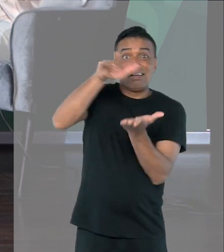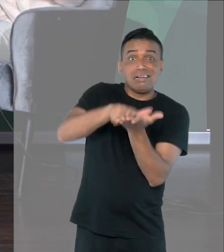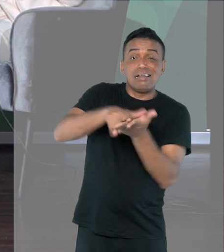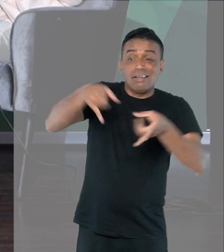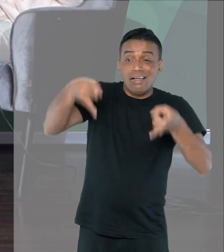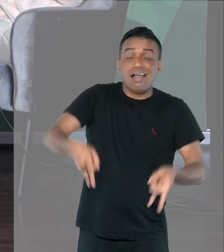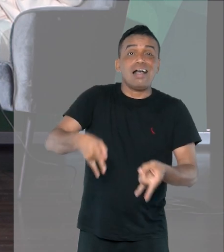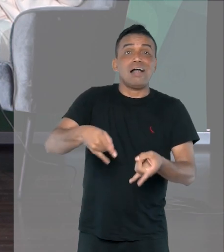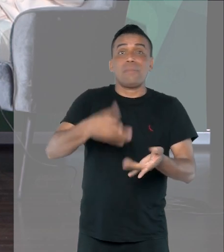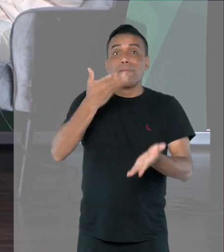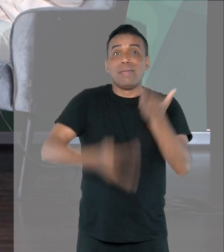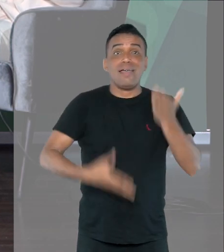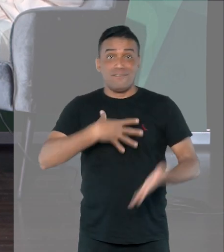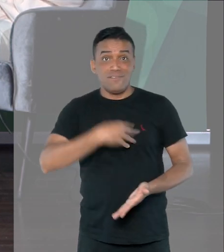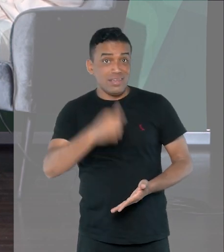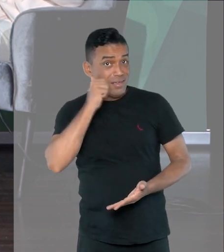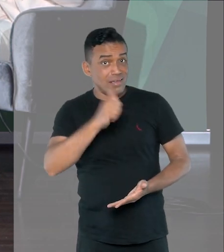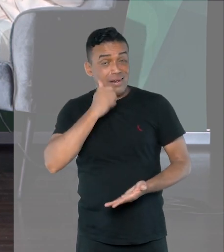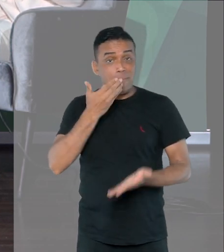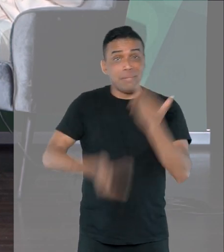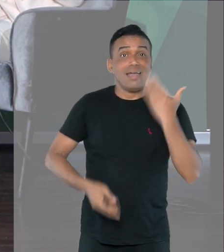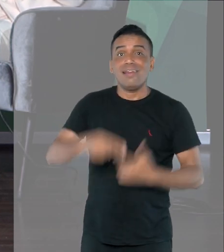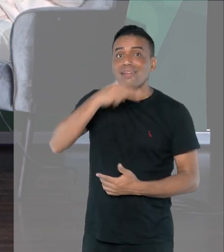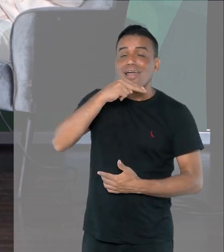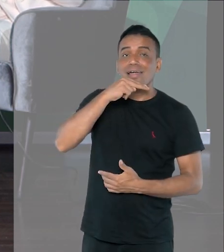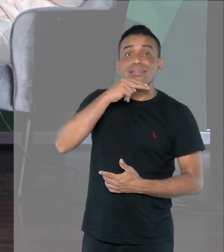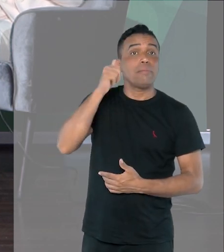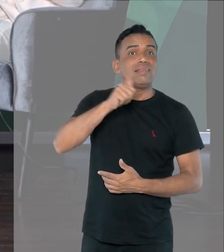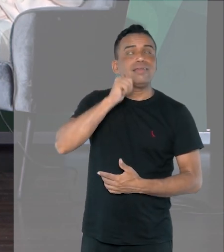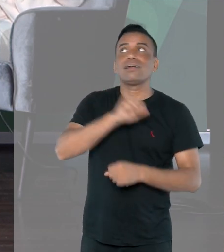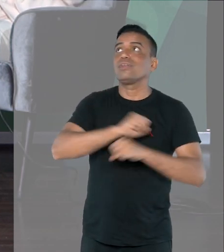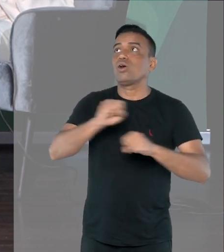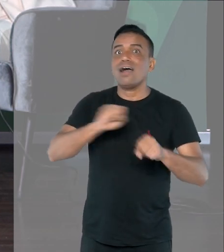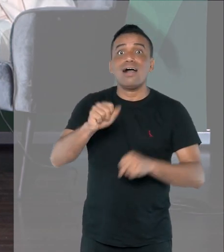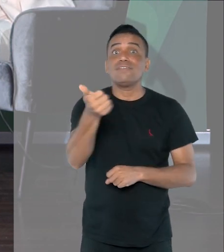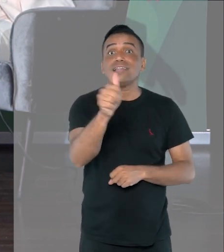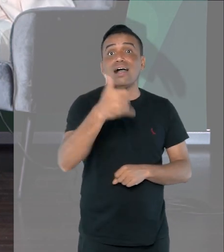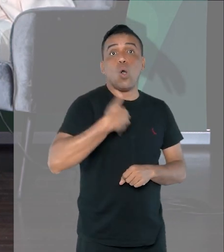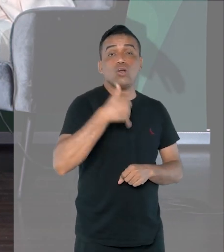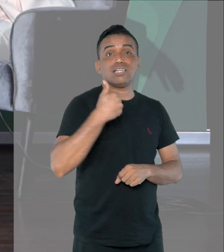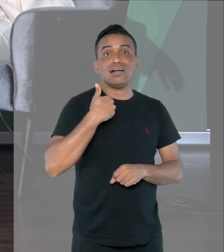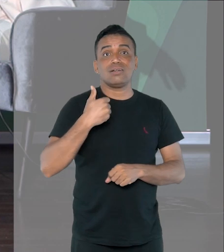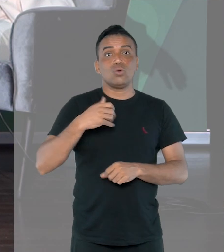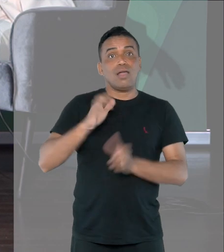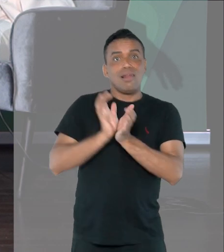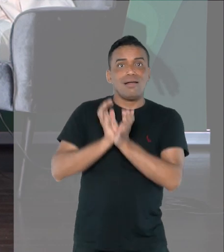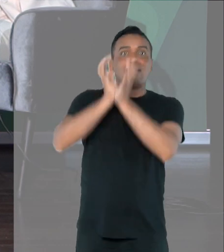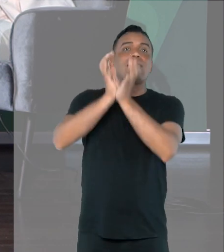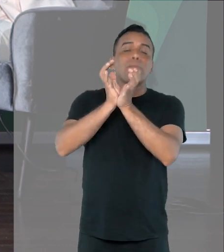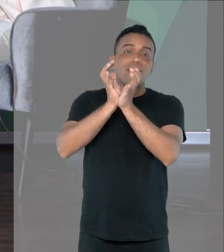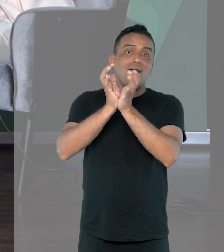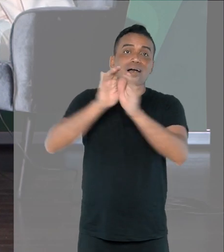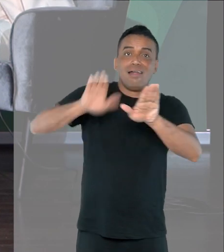tinha, ela perde a netinha que ela adorava, uma menina de 11 anos que era campeã de natação, que se joga no rio para salvar uma menina que estava